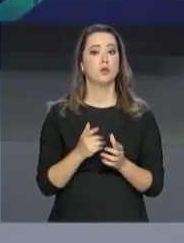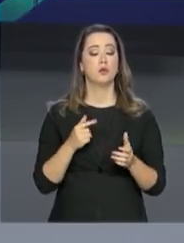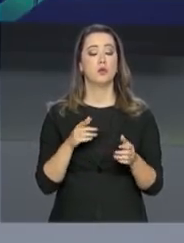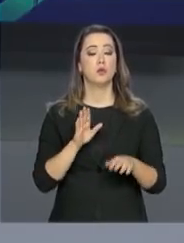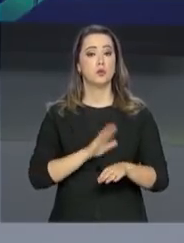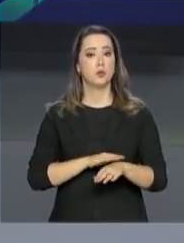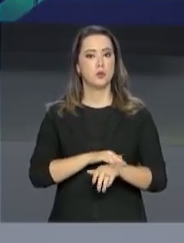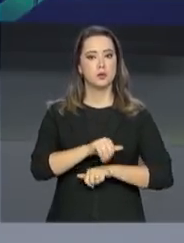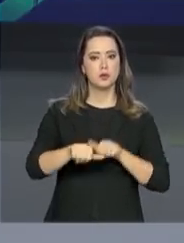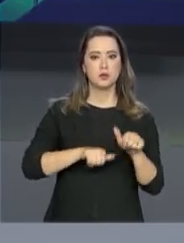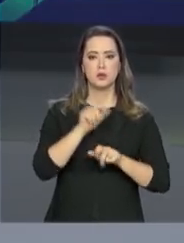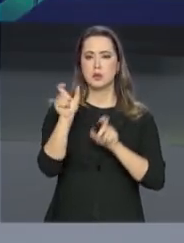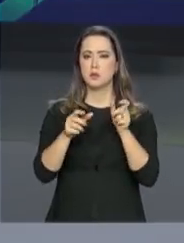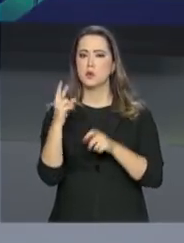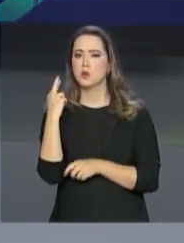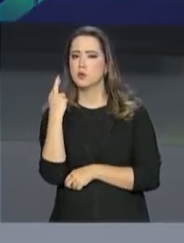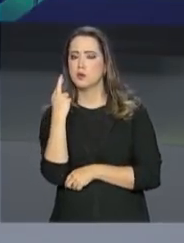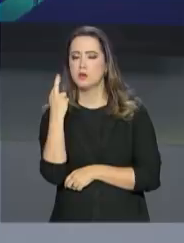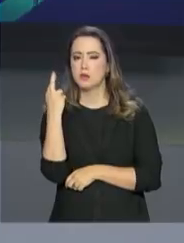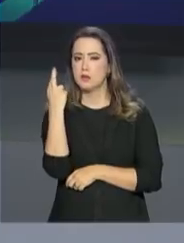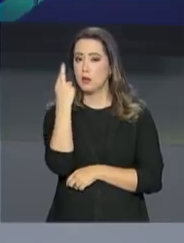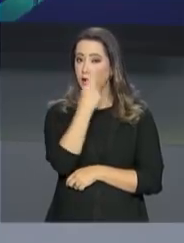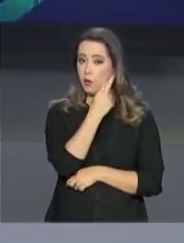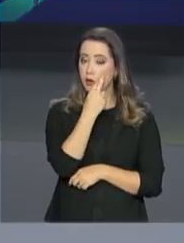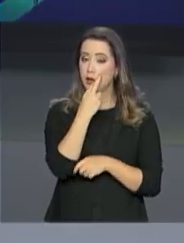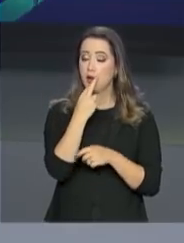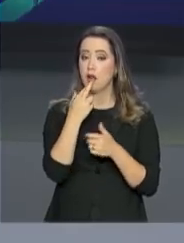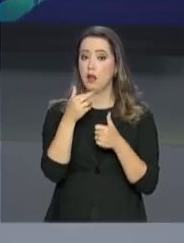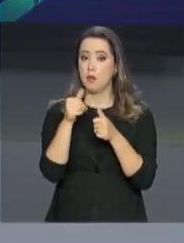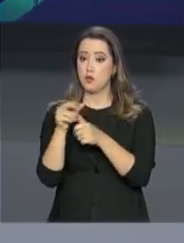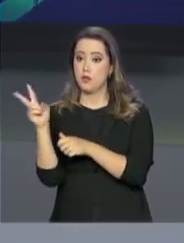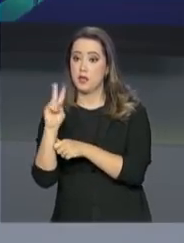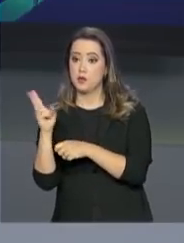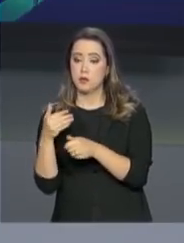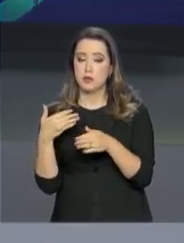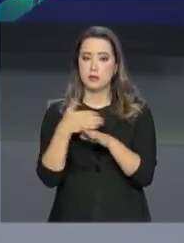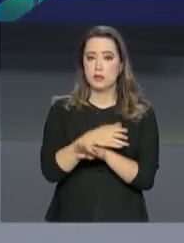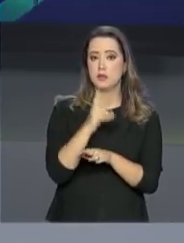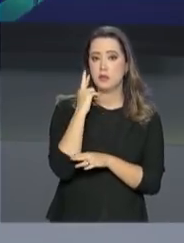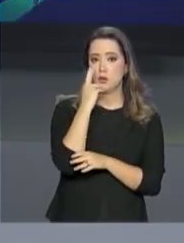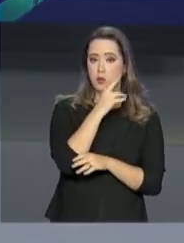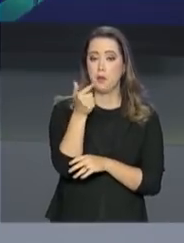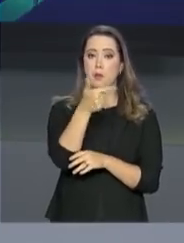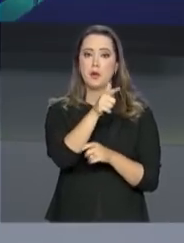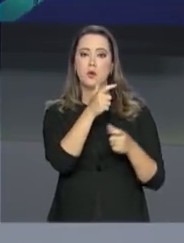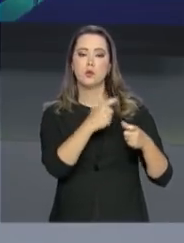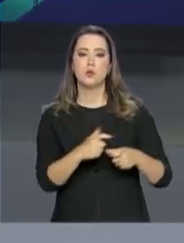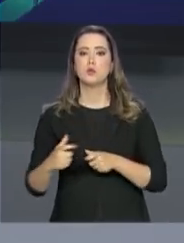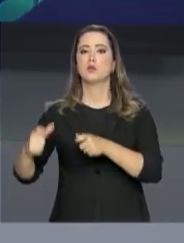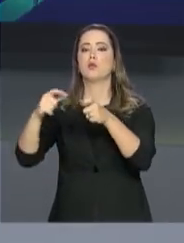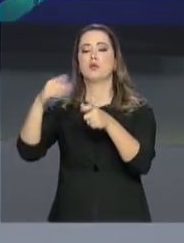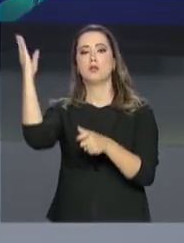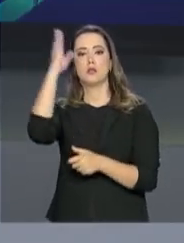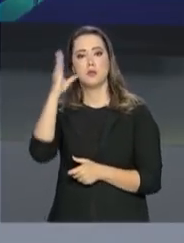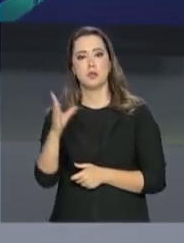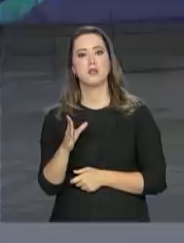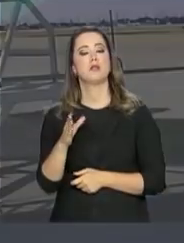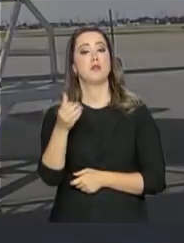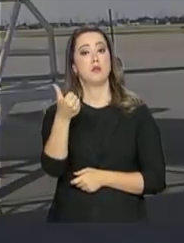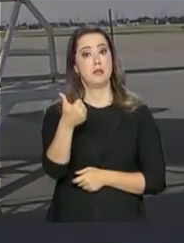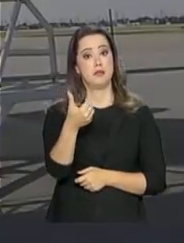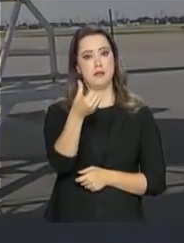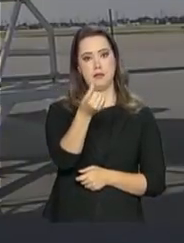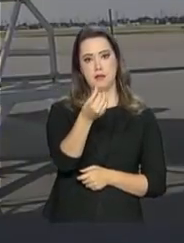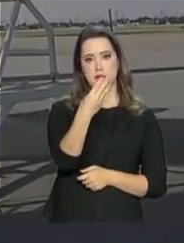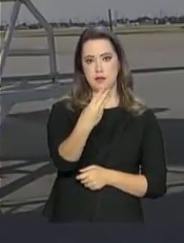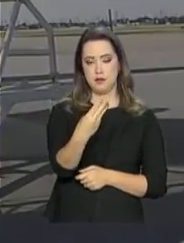de transferência de venezuelanos que estão em roraima para outros estados do brasil são 163 pessoas hoje o